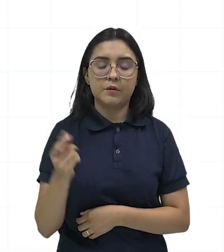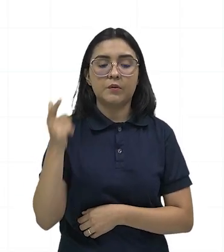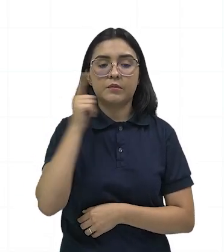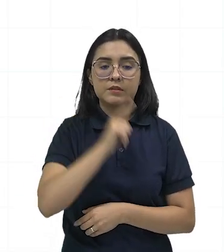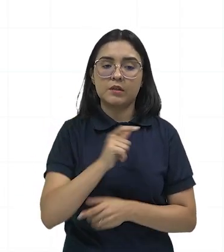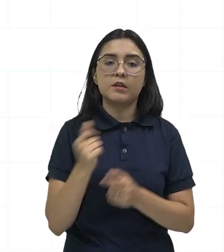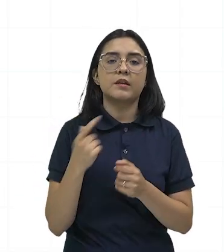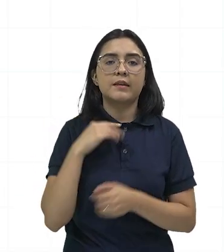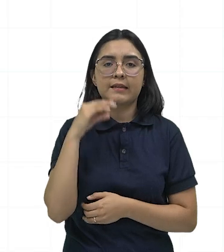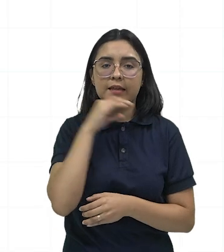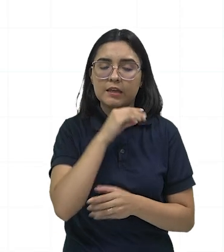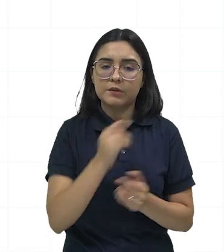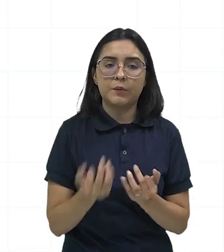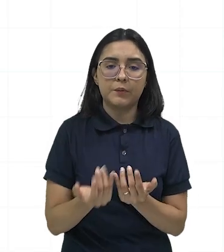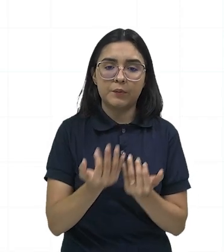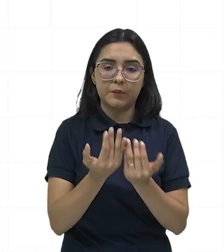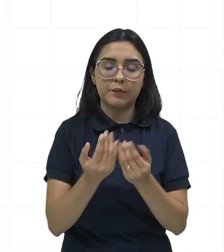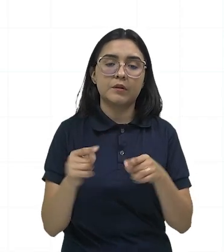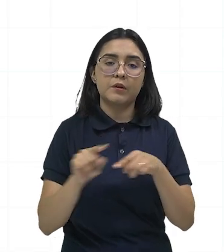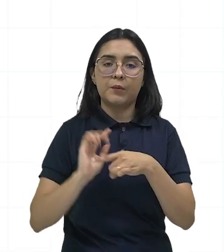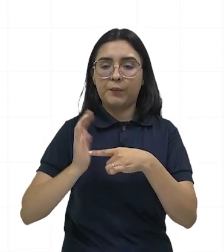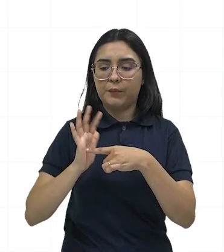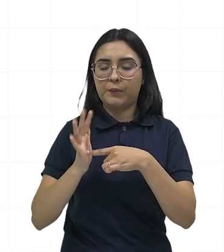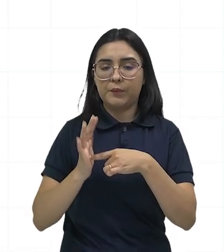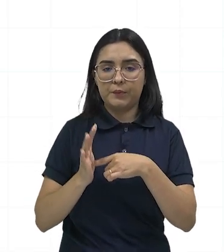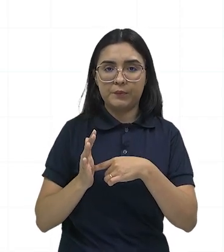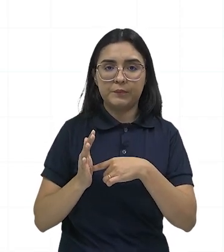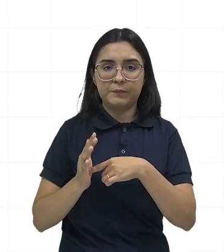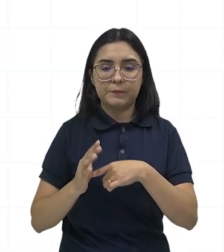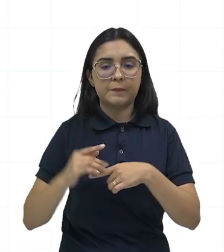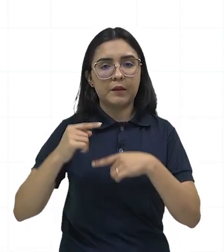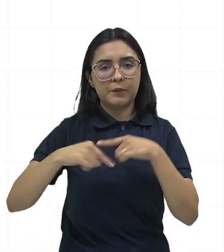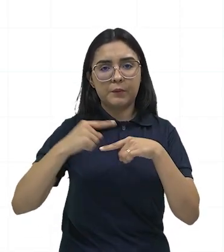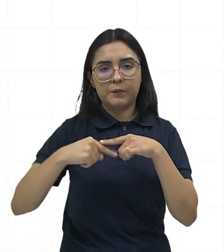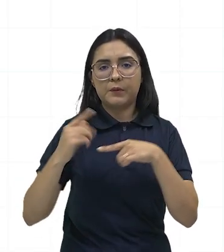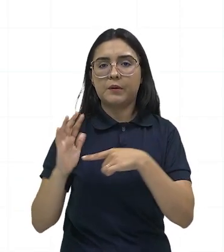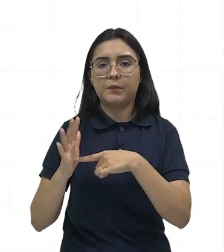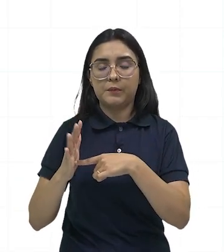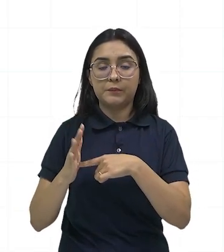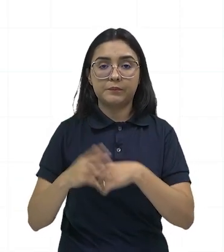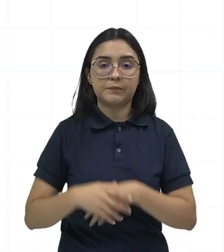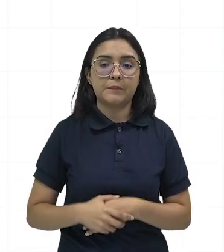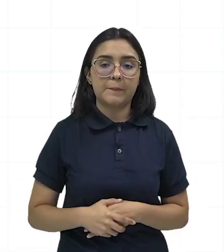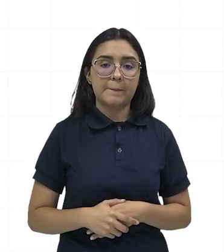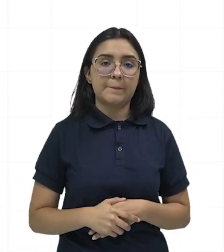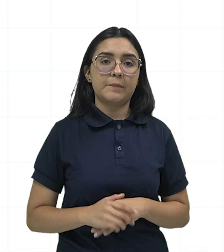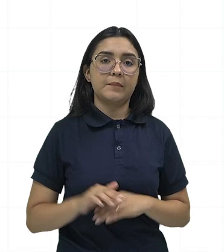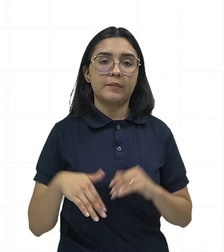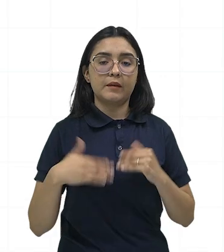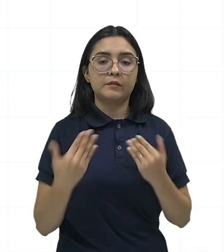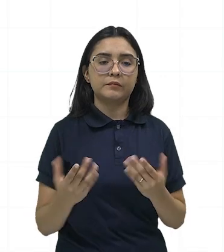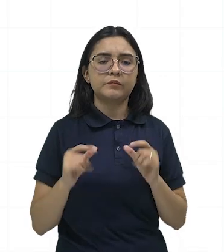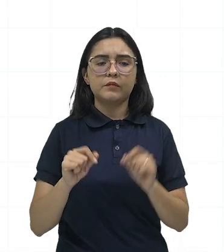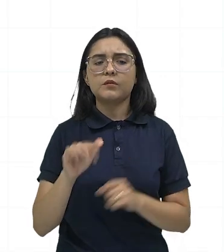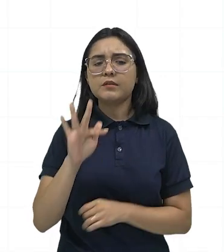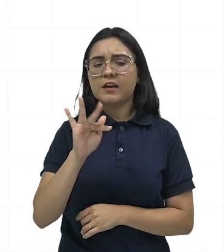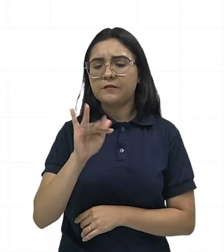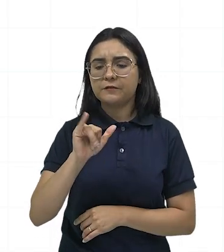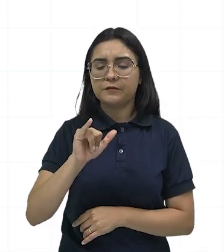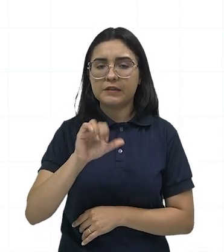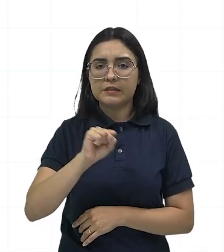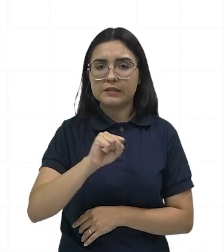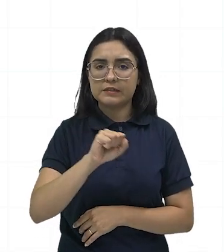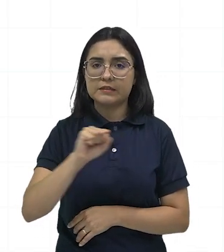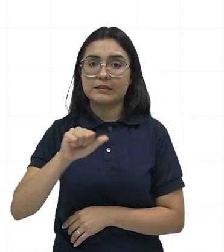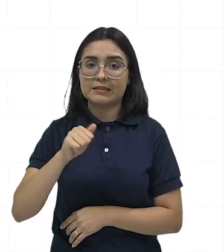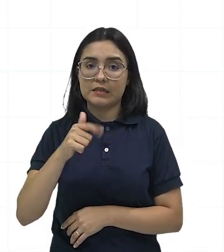água e mover turbinas dos geradores. Ou seja, essa fissão que ocorre